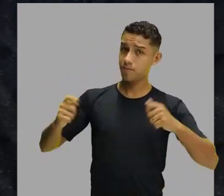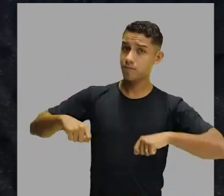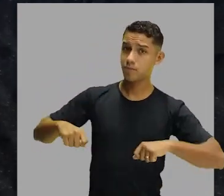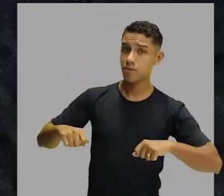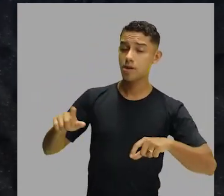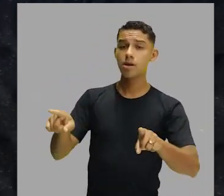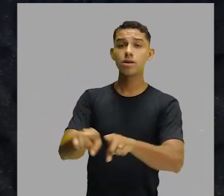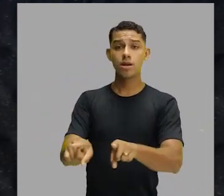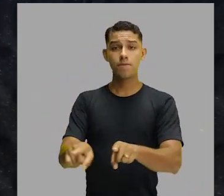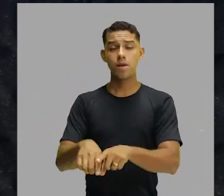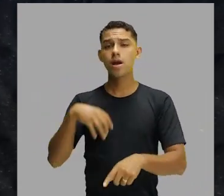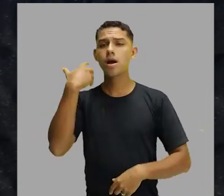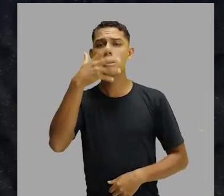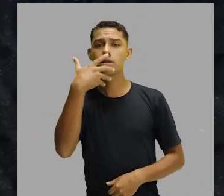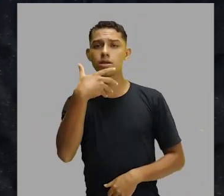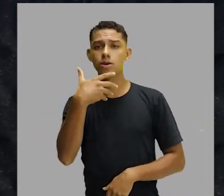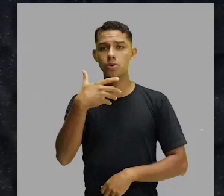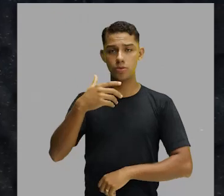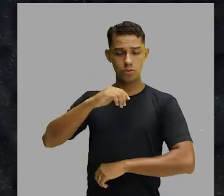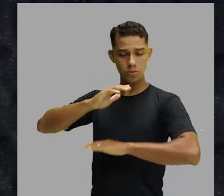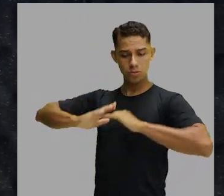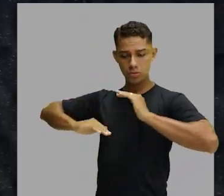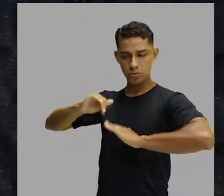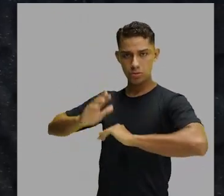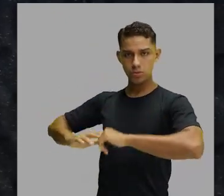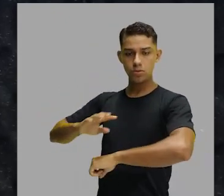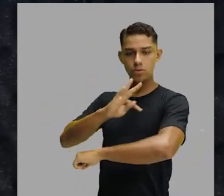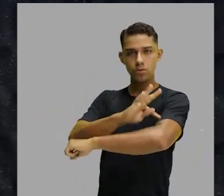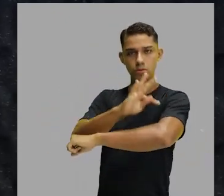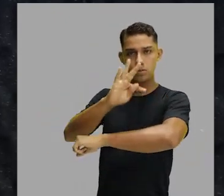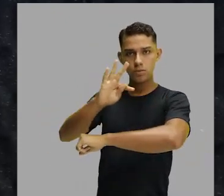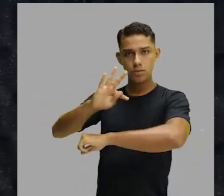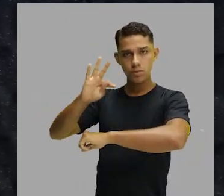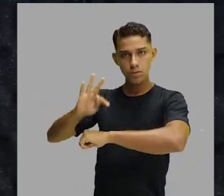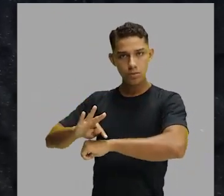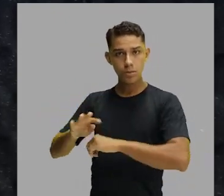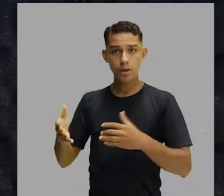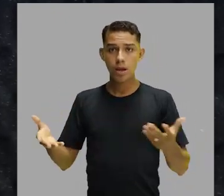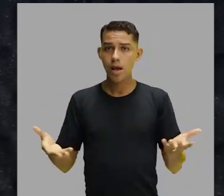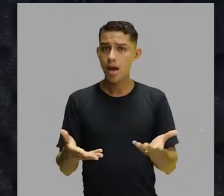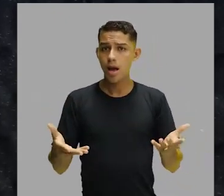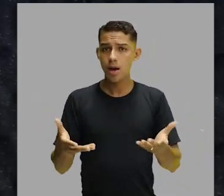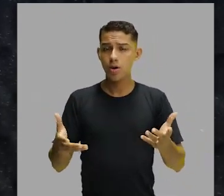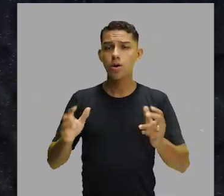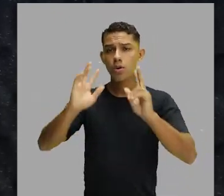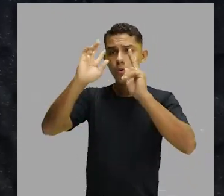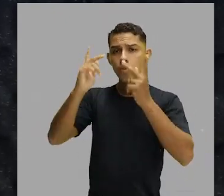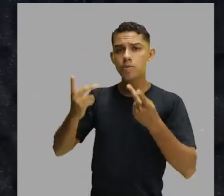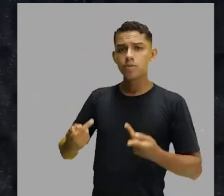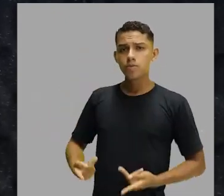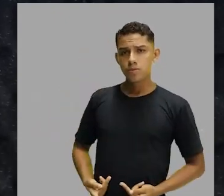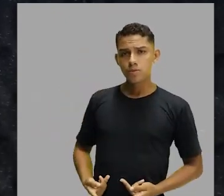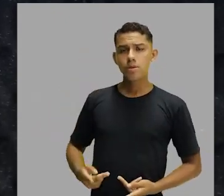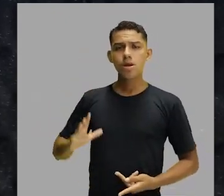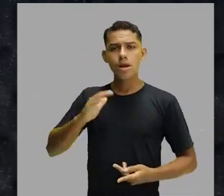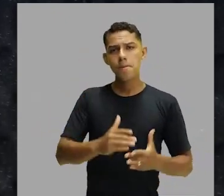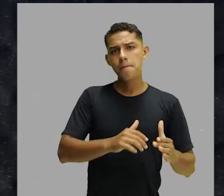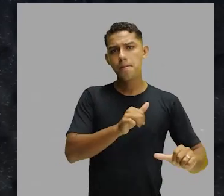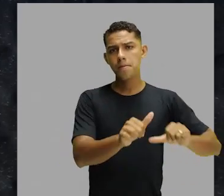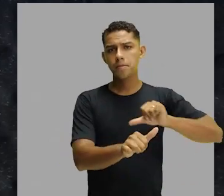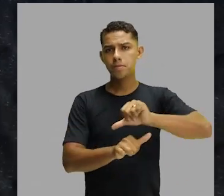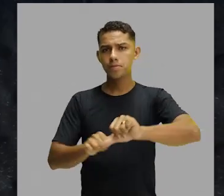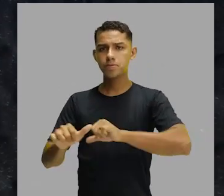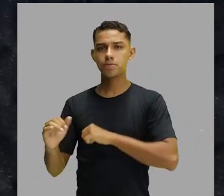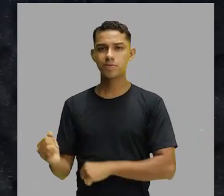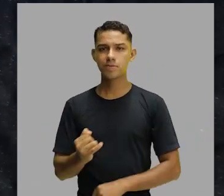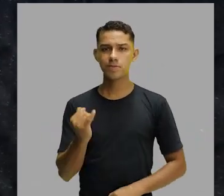de trovadores. E hoje nós estamos já falando de humanismo, que é a época de transição, uma época muito importante.